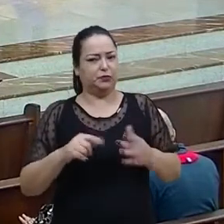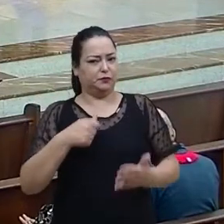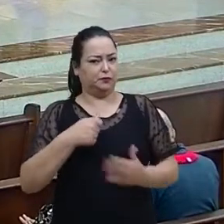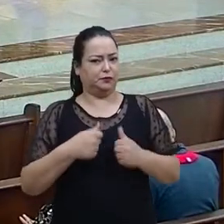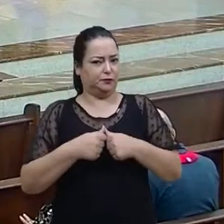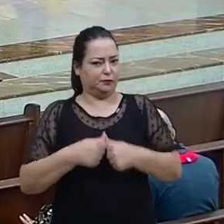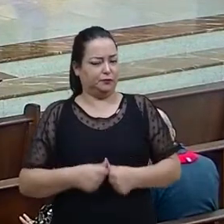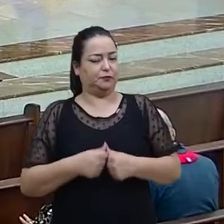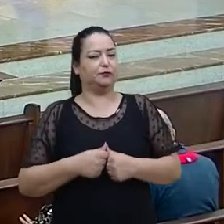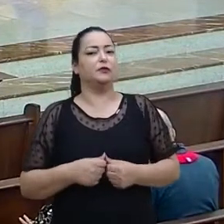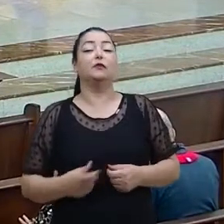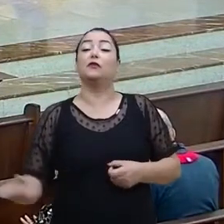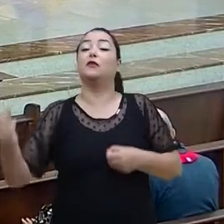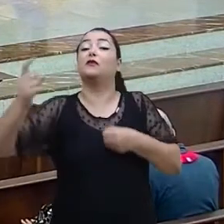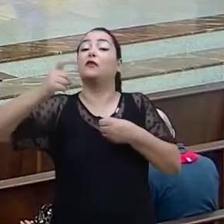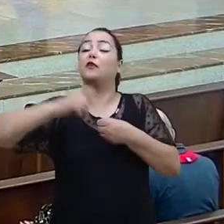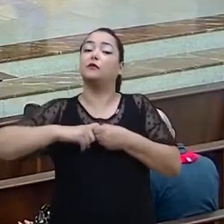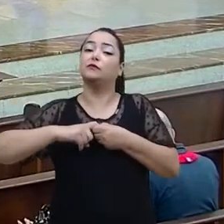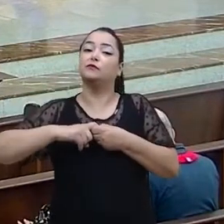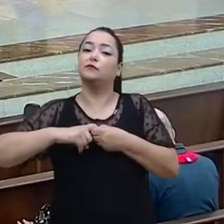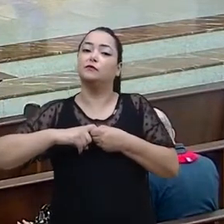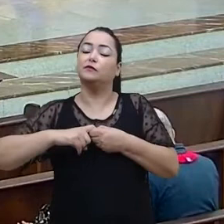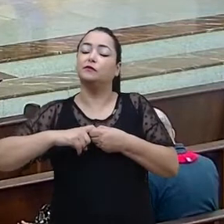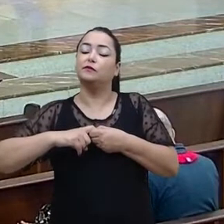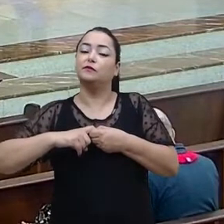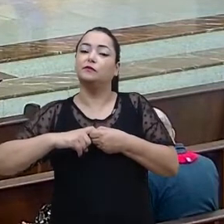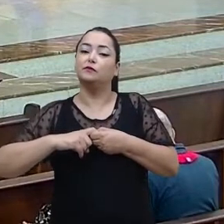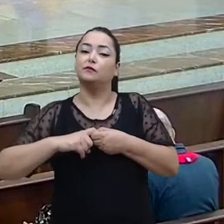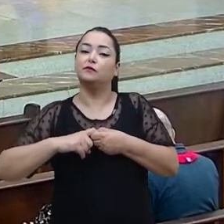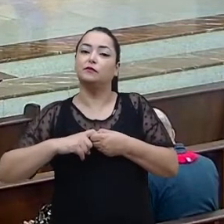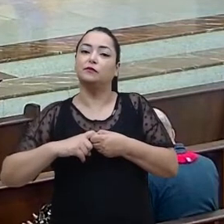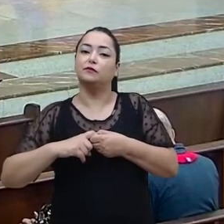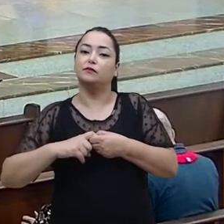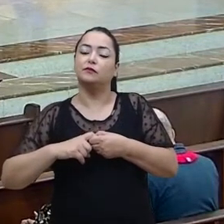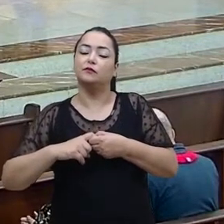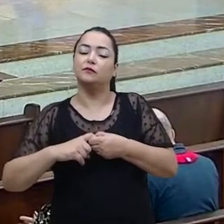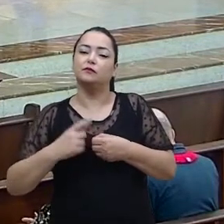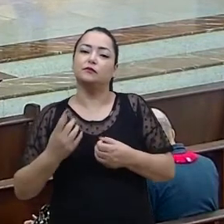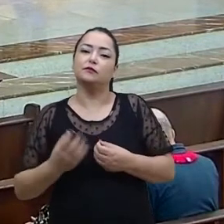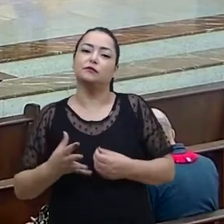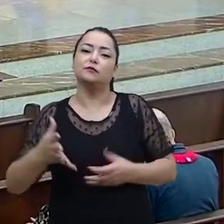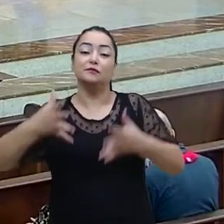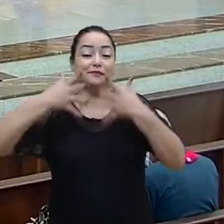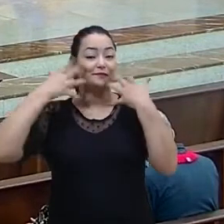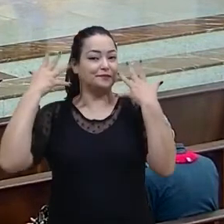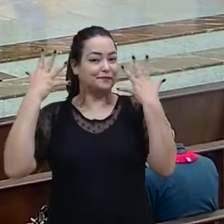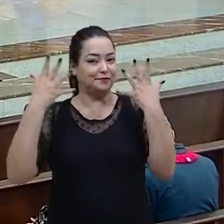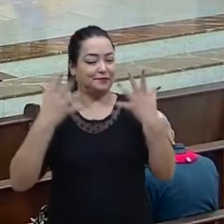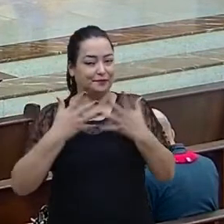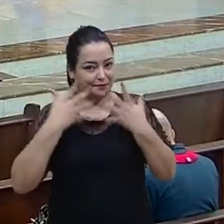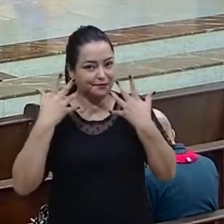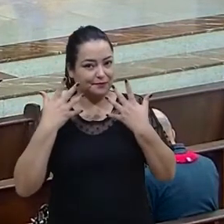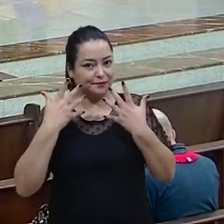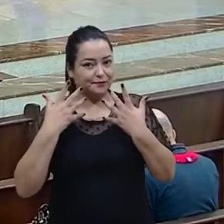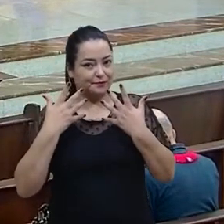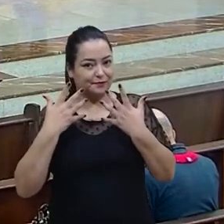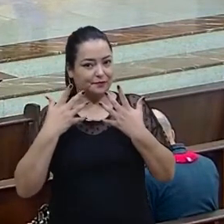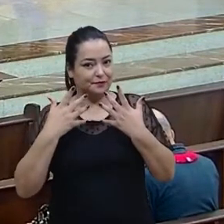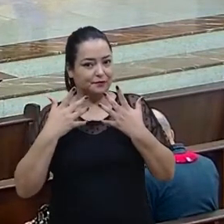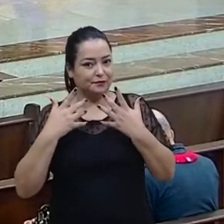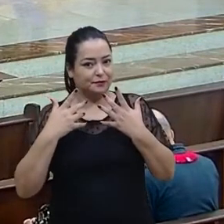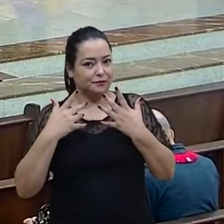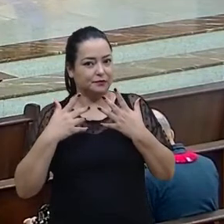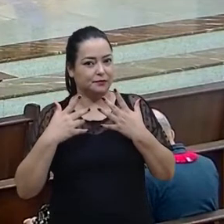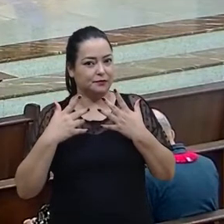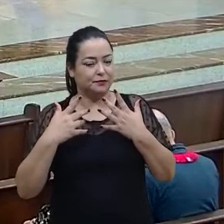é nos devolvidas à nos devolvida a alegria nos